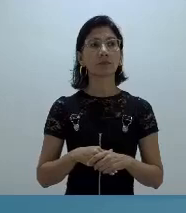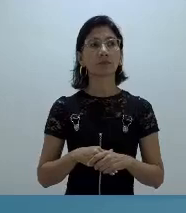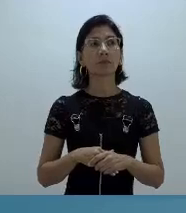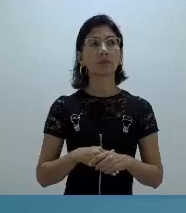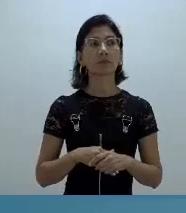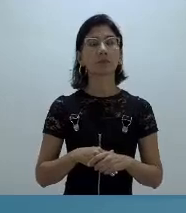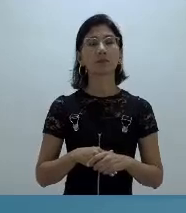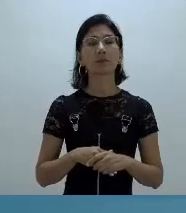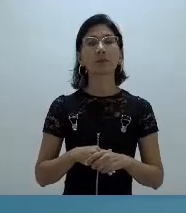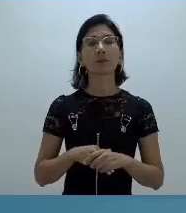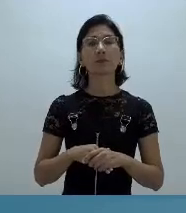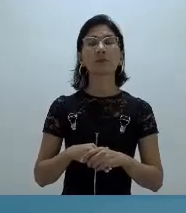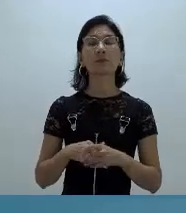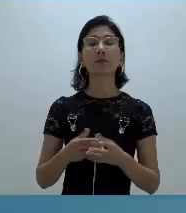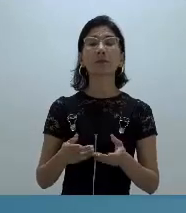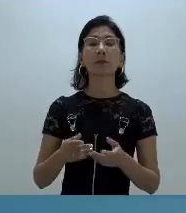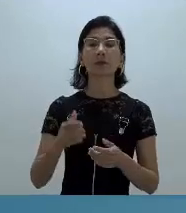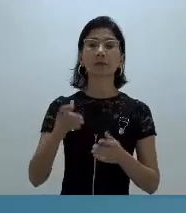especial,